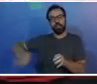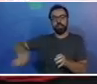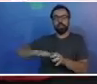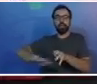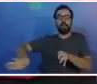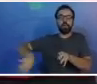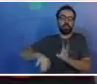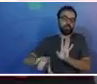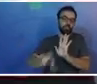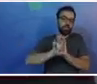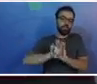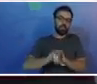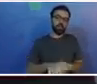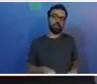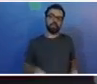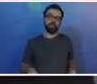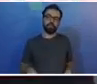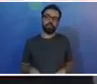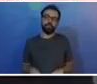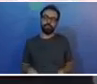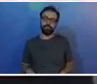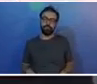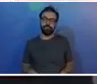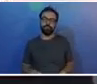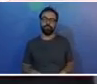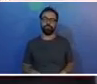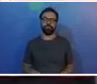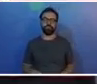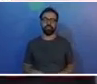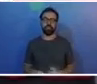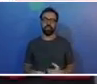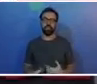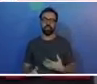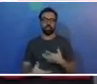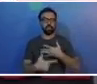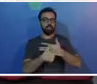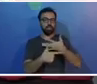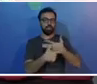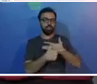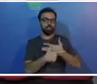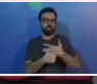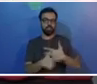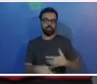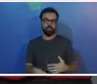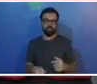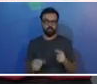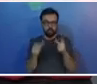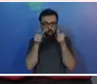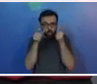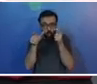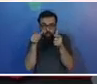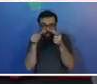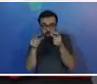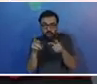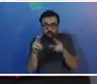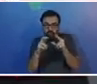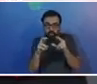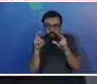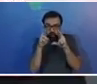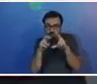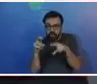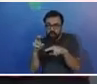eles têm como uma das principais funções fiscalizar o Poder Executivo. Então,